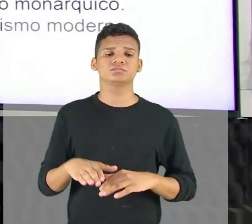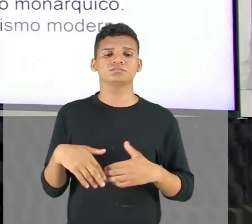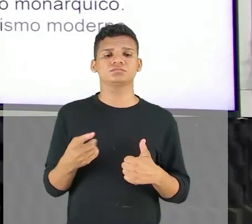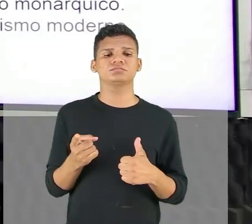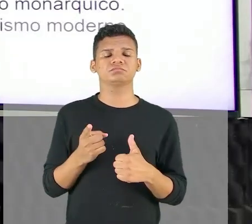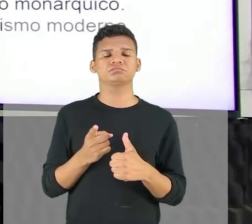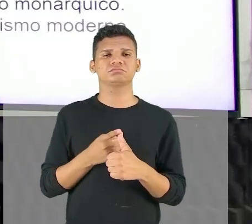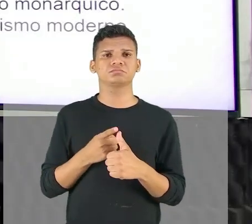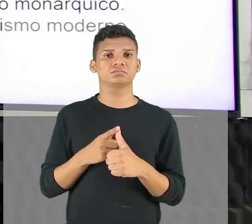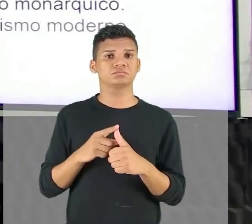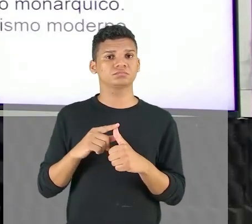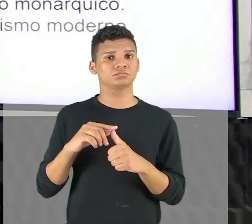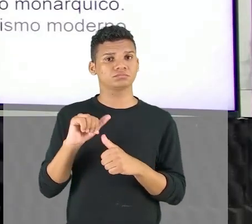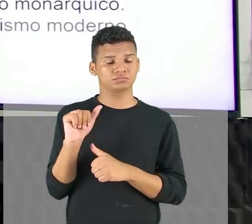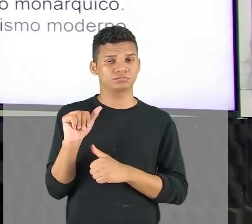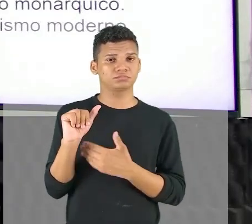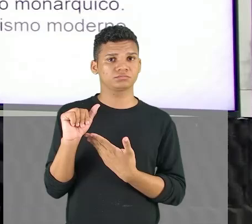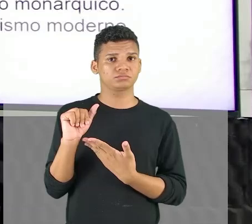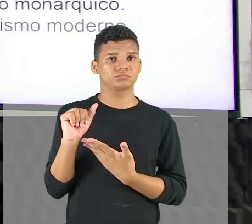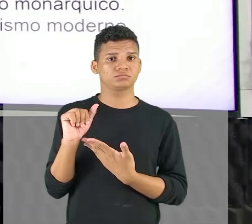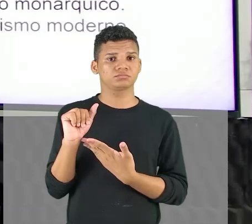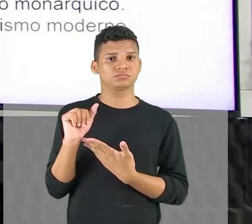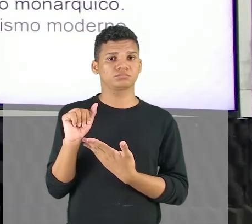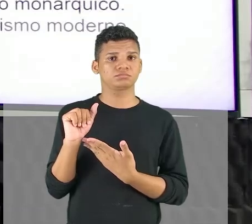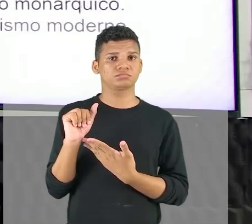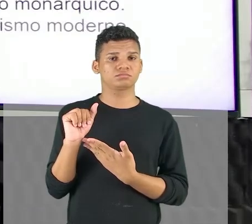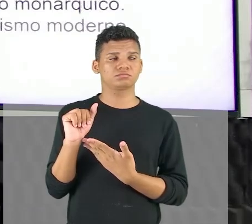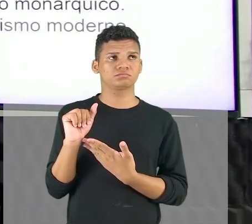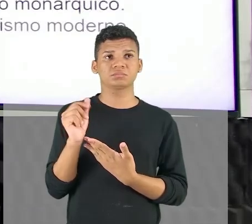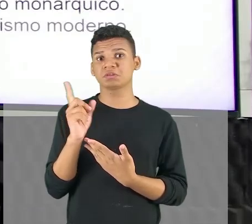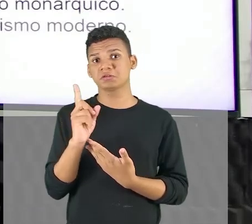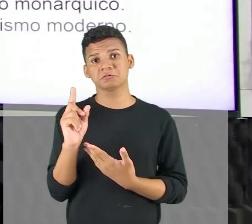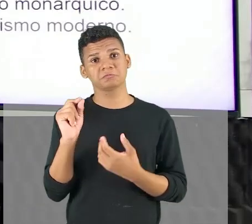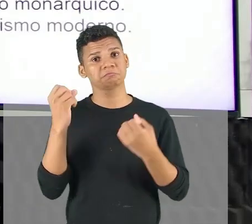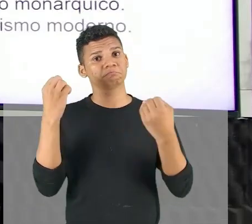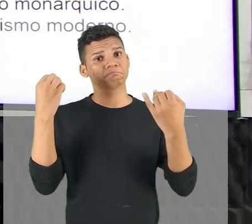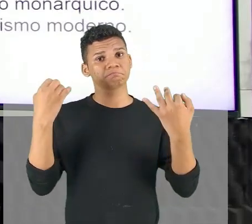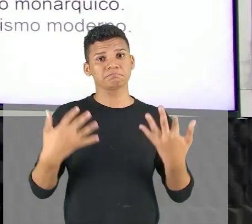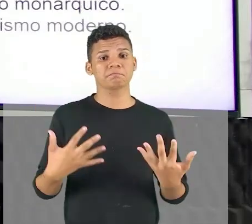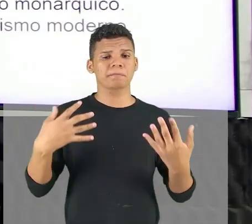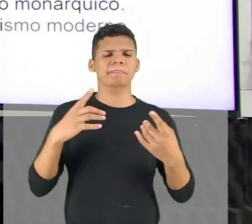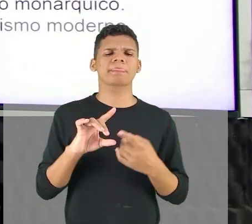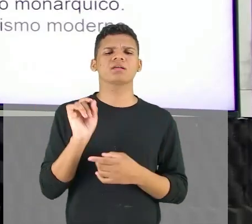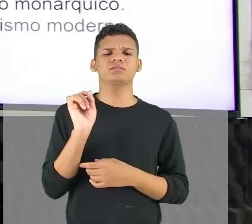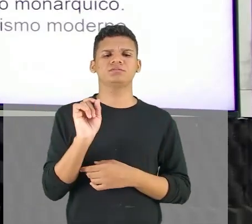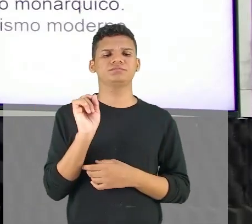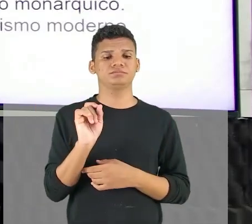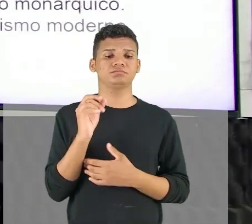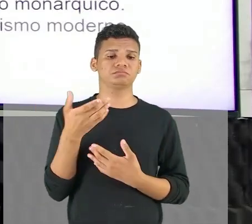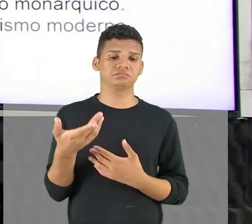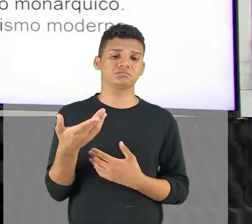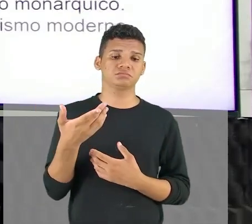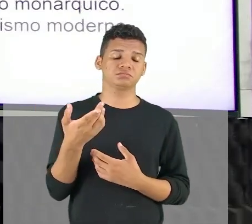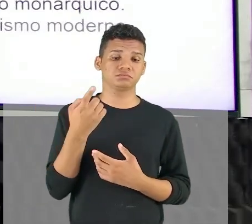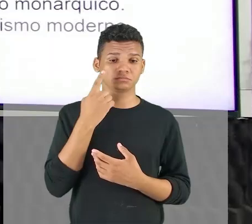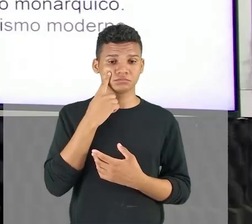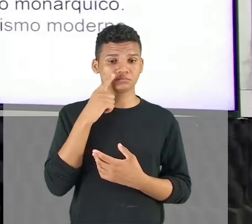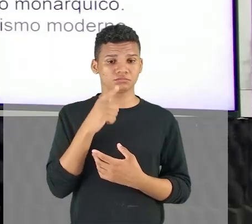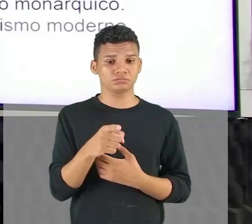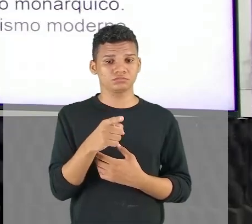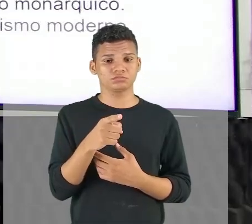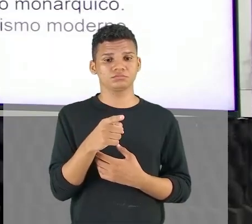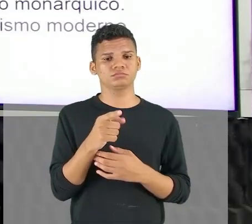Ideal republicano de governo. Ele não está falando necessariamente de um ideal republicano de governo,